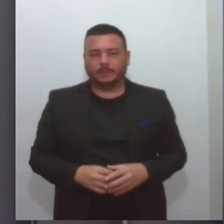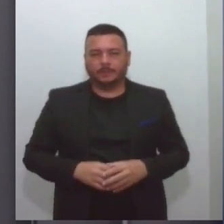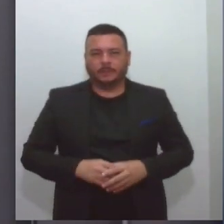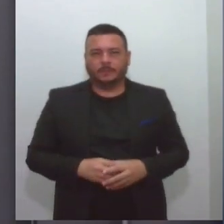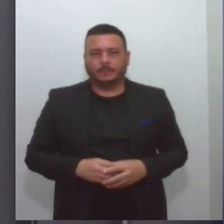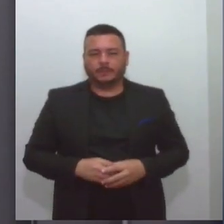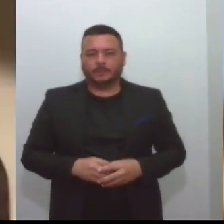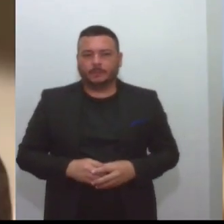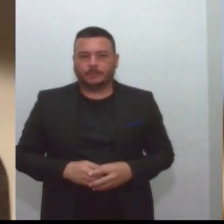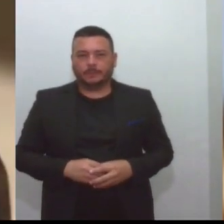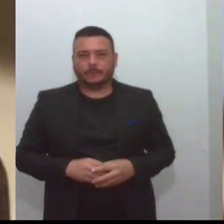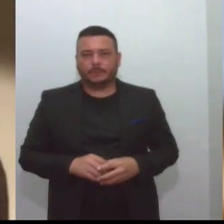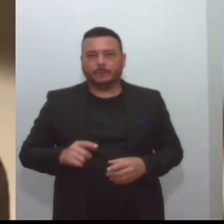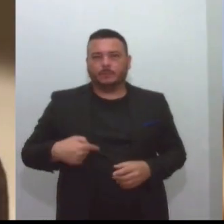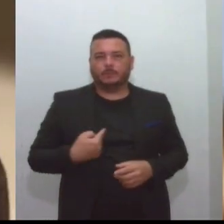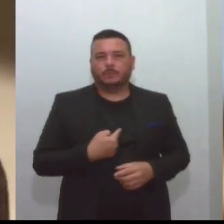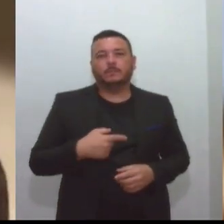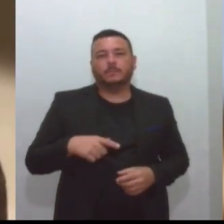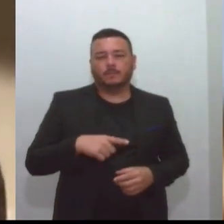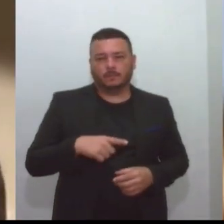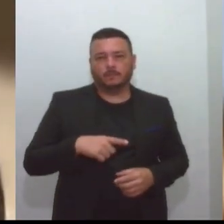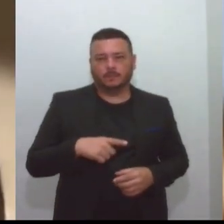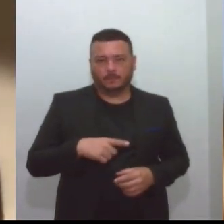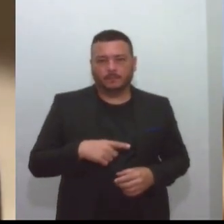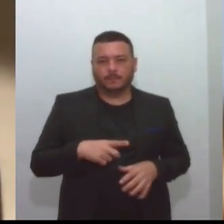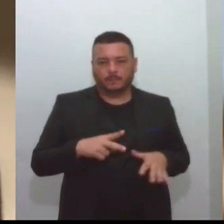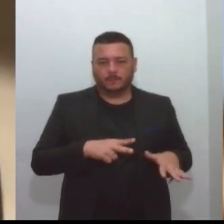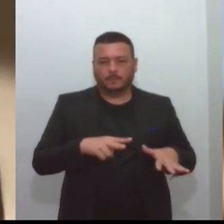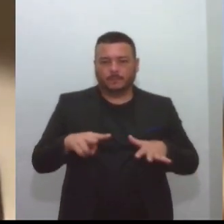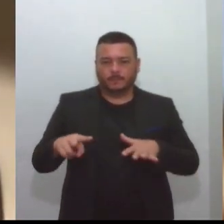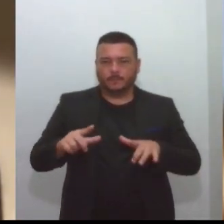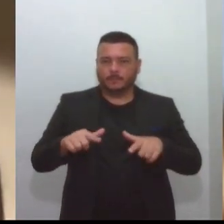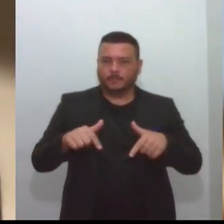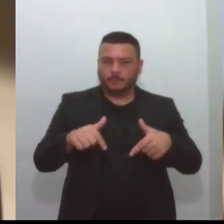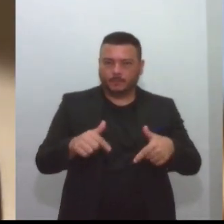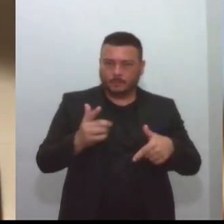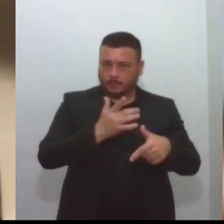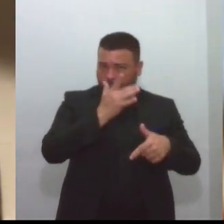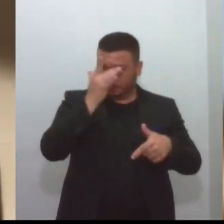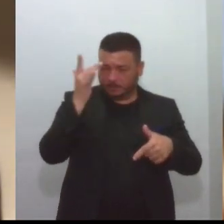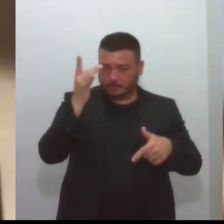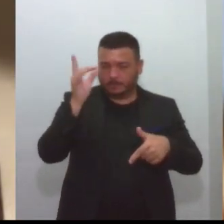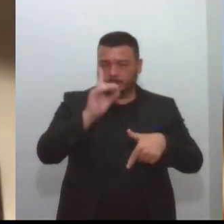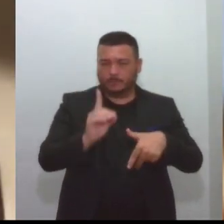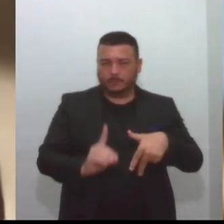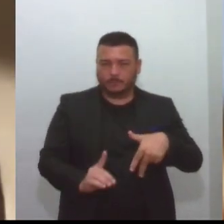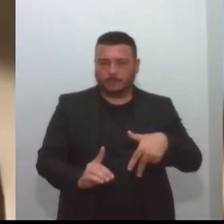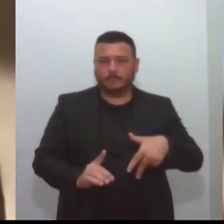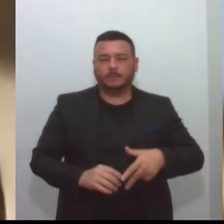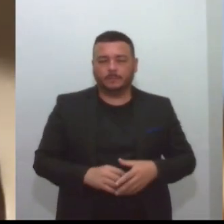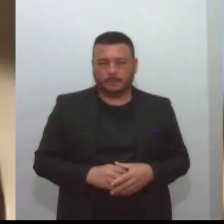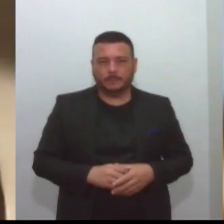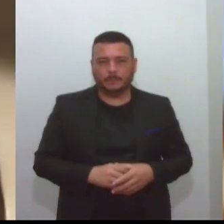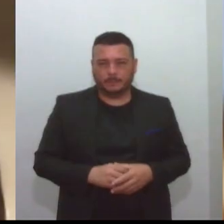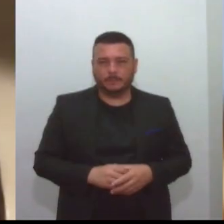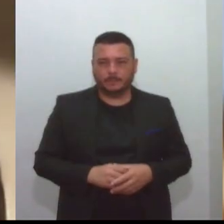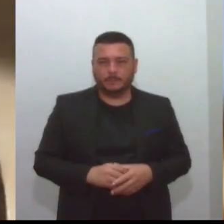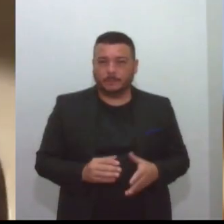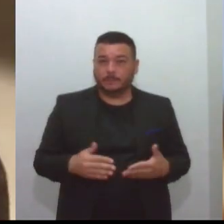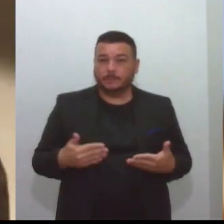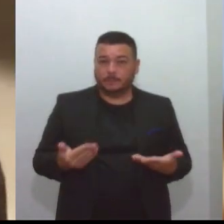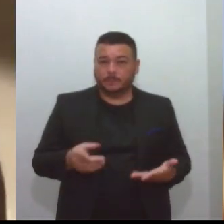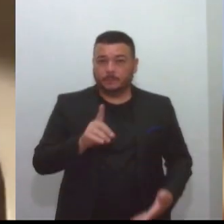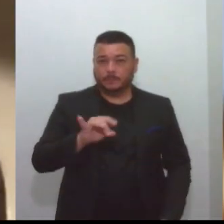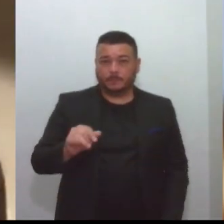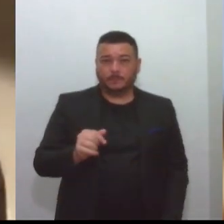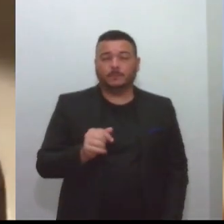Nós teremos a Semana de Luta das Pessoas com Deficiência. Então, nos dias, na semana